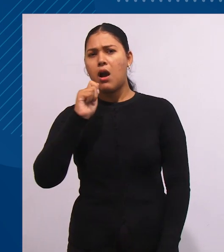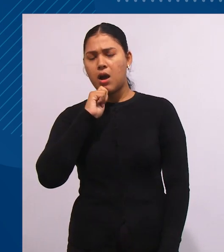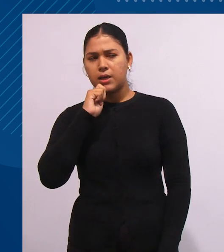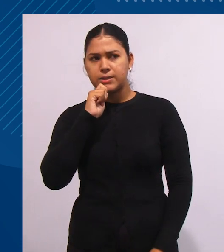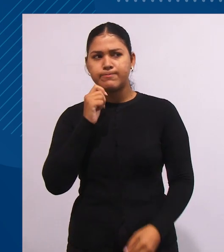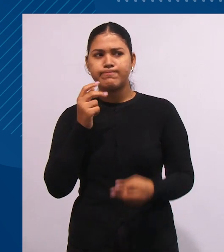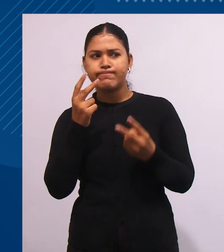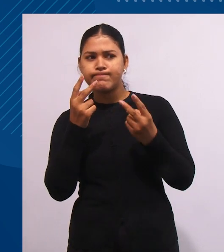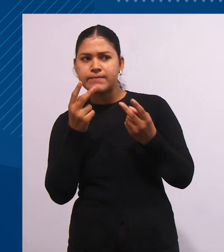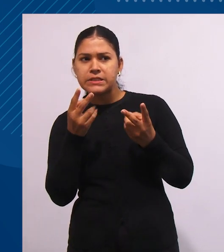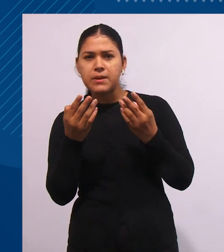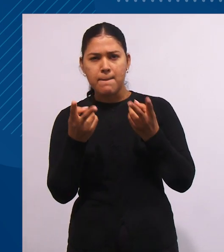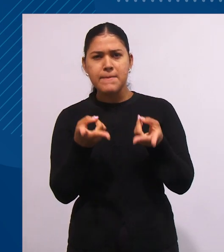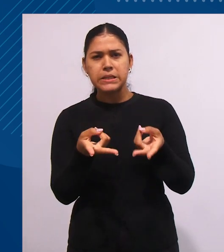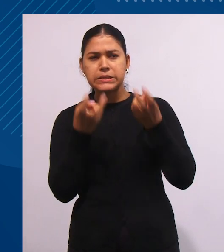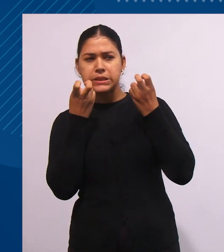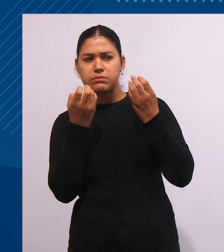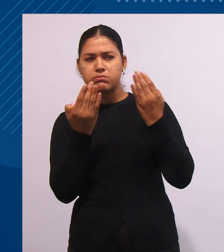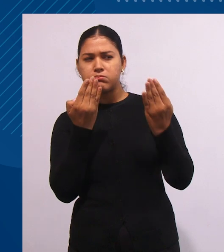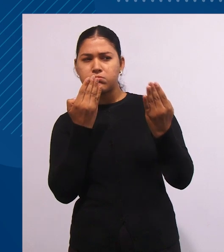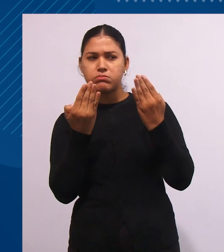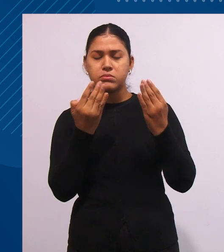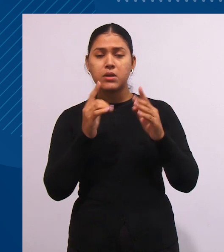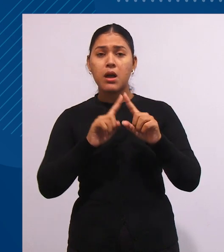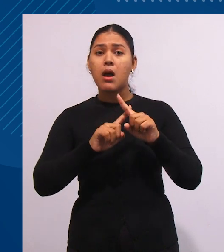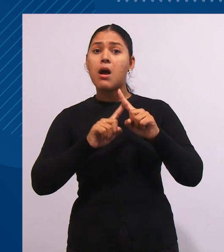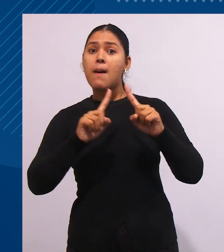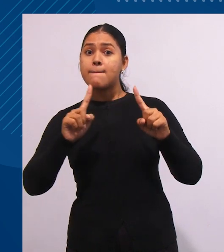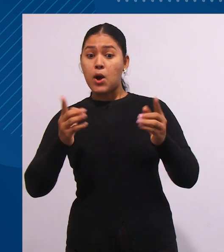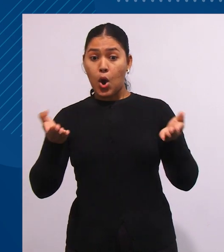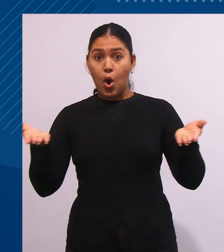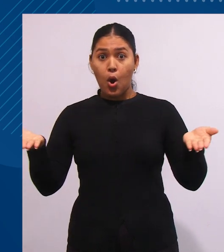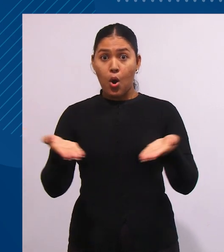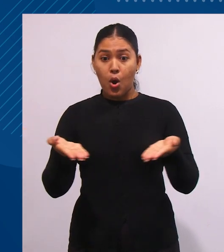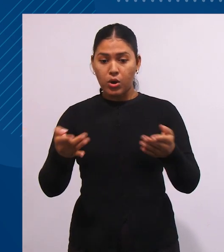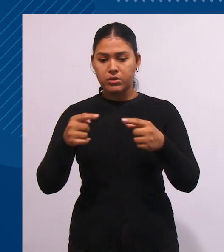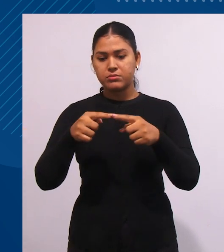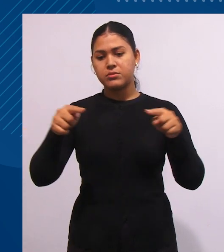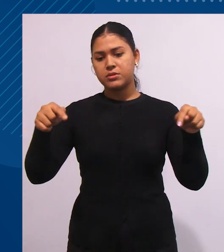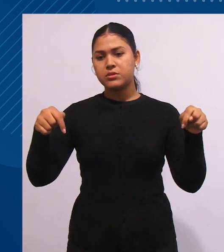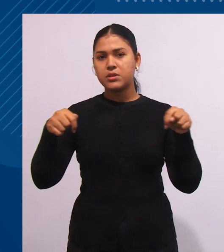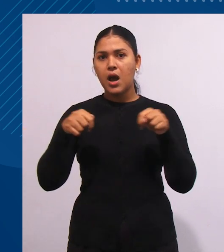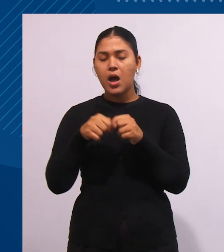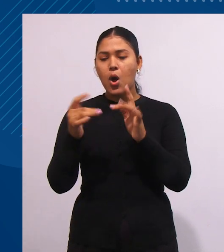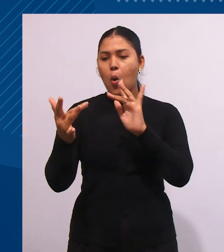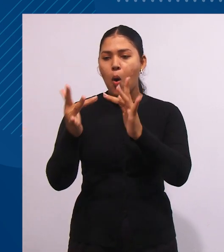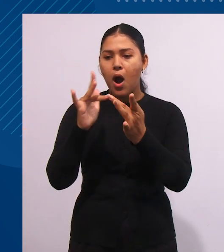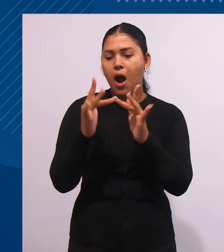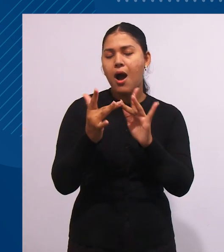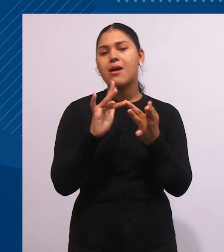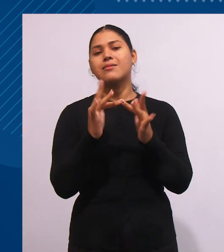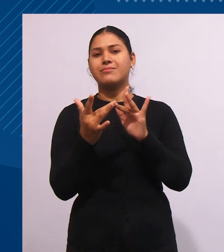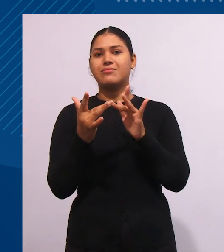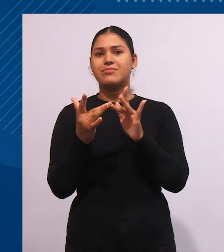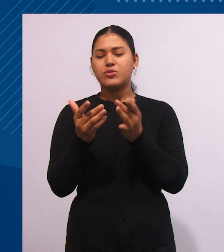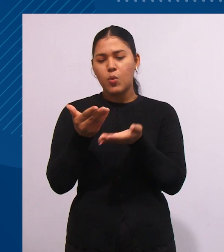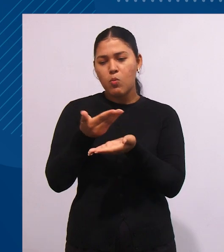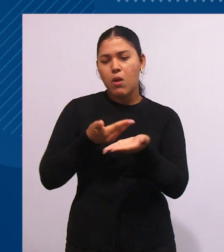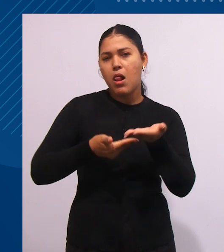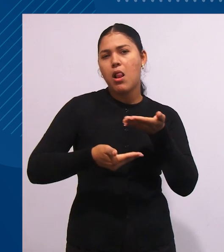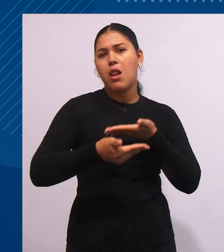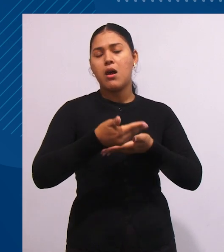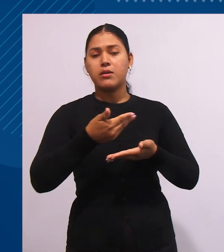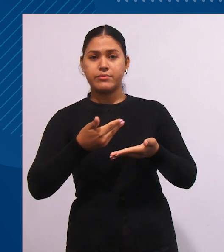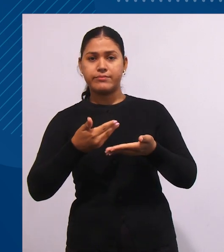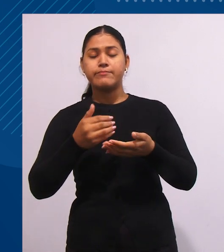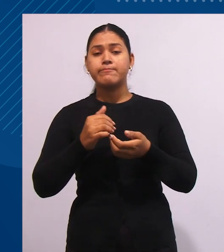de reconhecimento, mas de diferenciação dentro desses povos. Arara e Gavião, enfim, esses povos